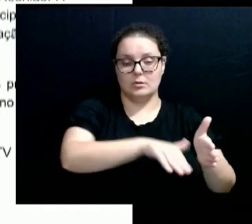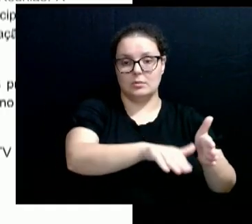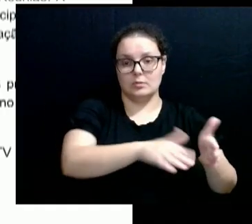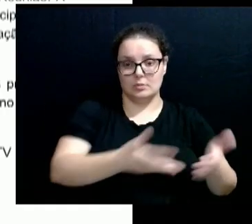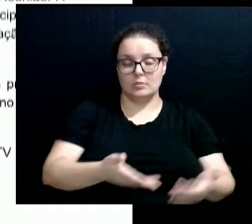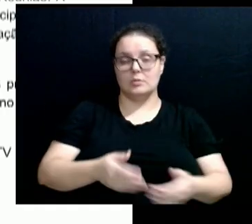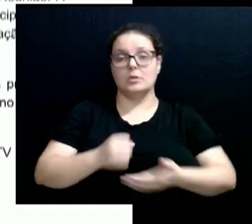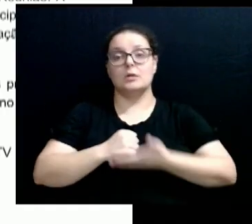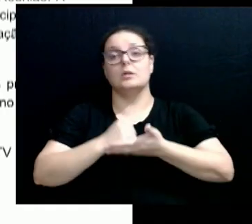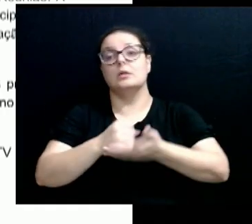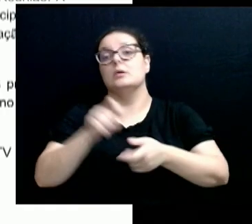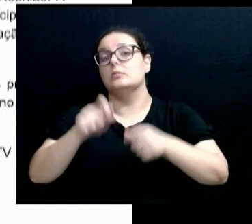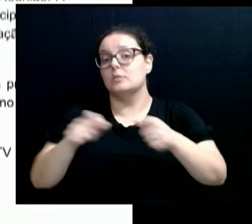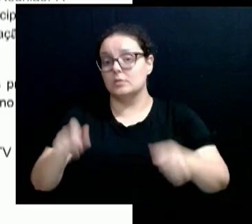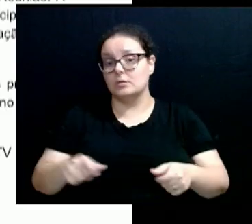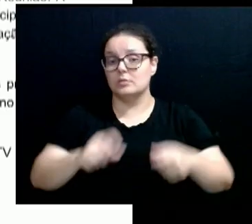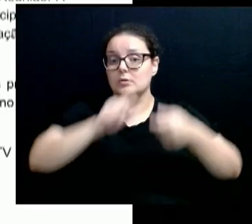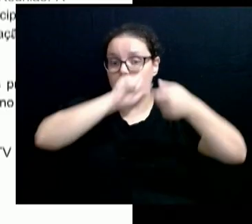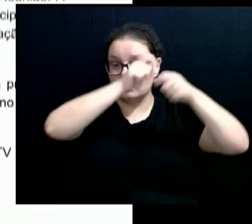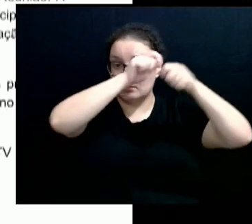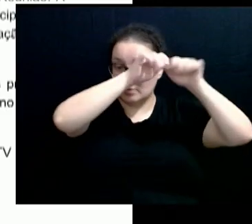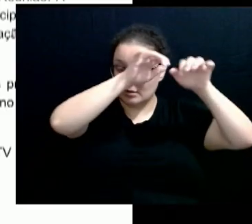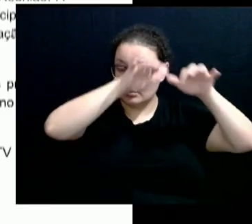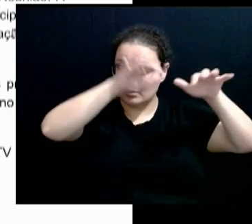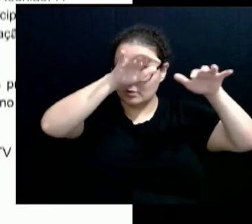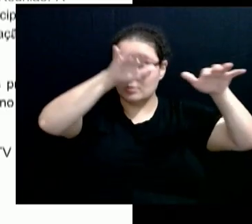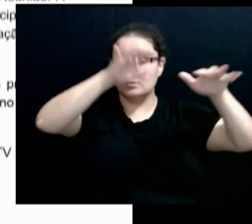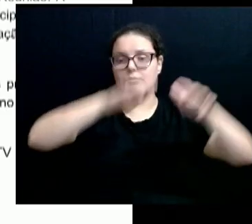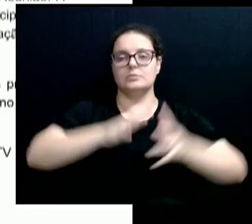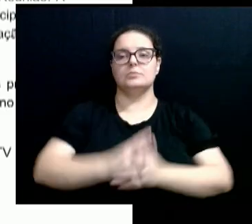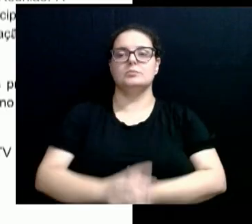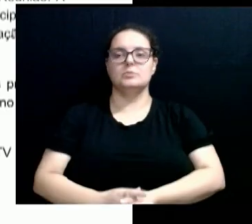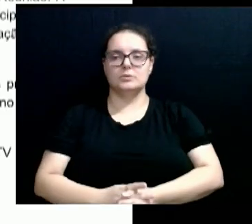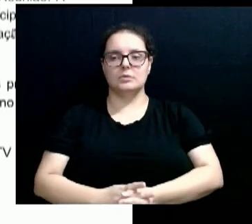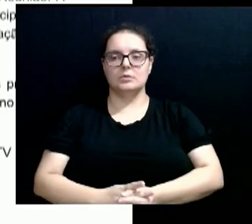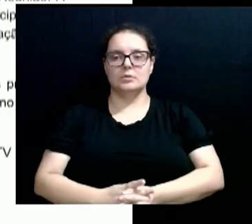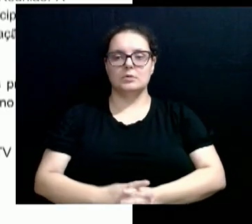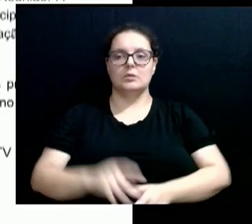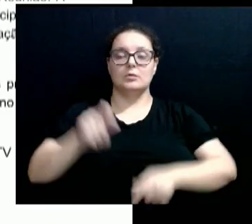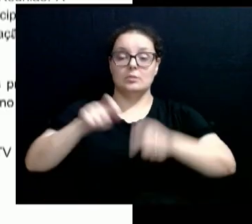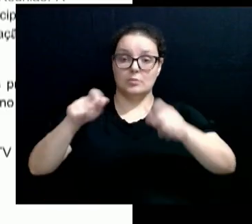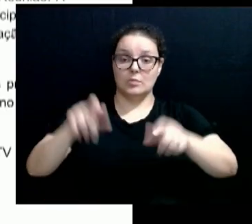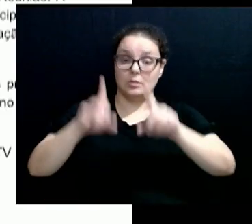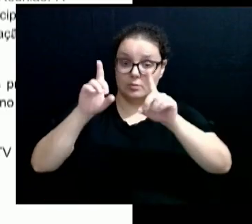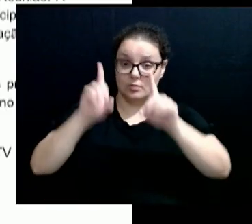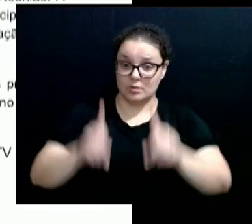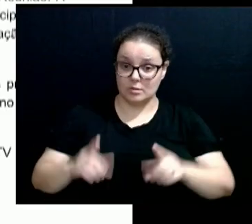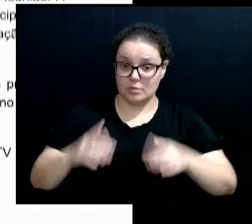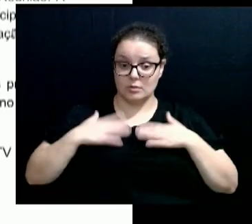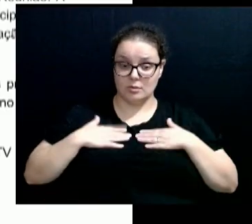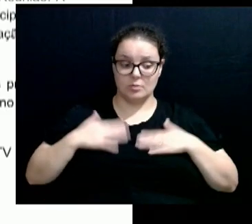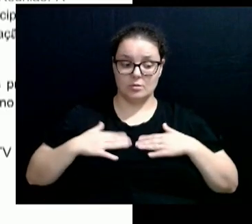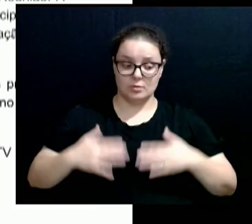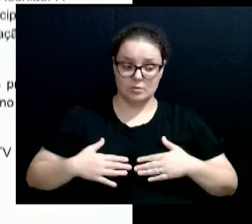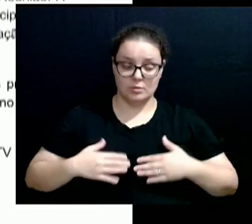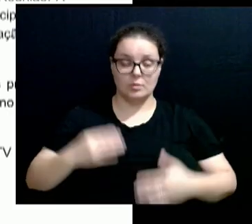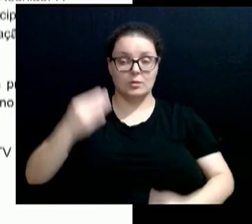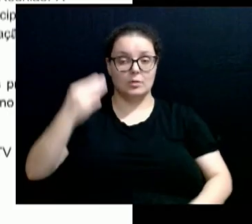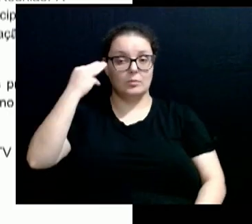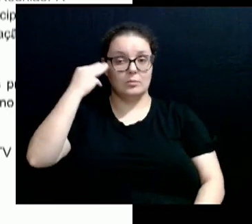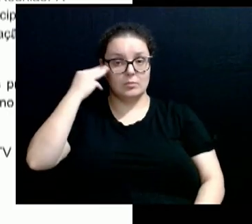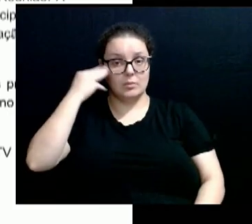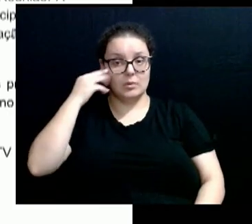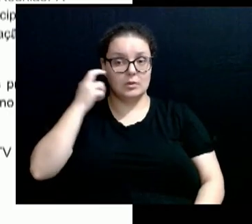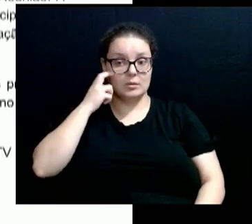pessoas com transtorno do espectro autista, pessoas com deficiência física, mental,